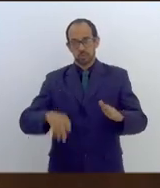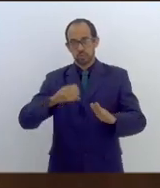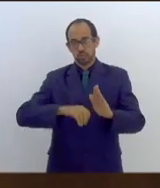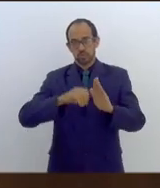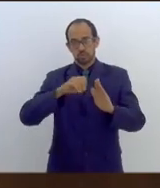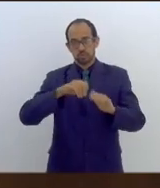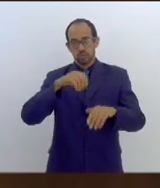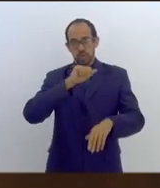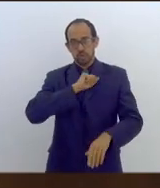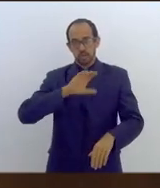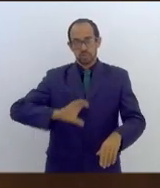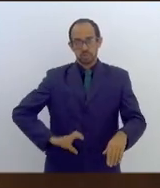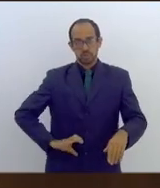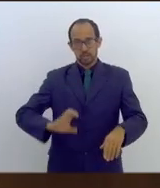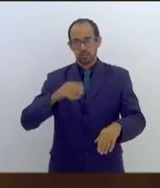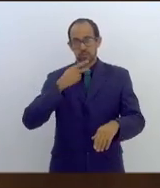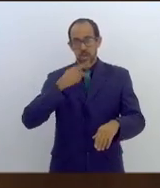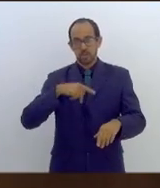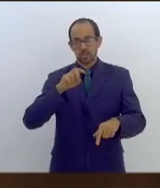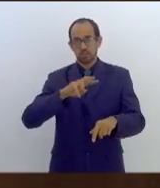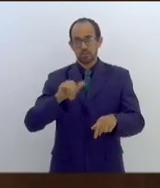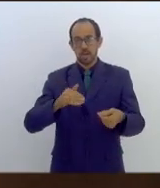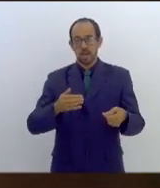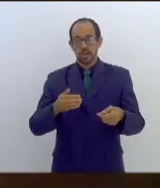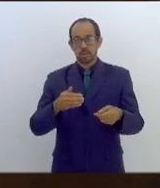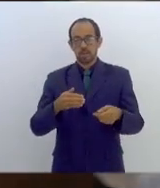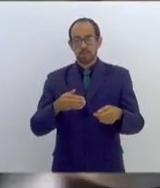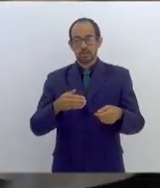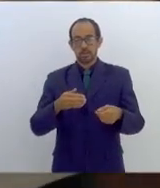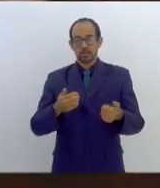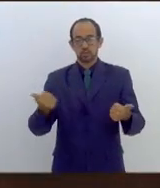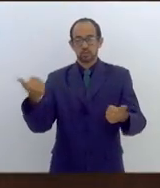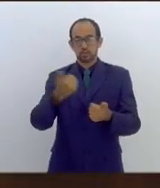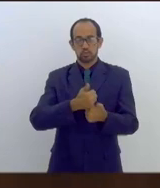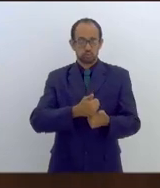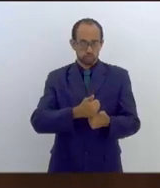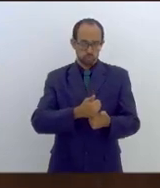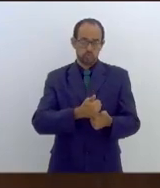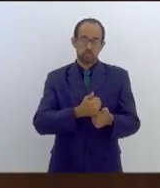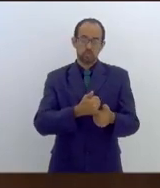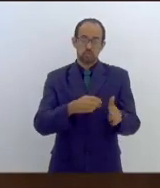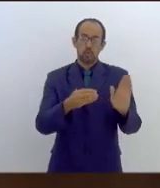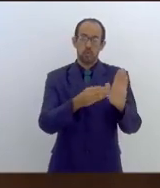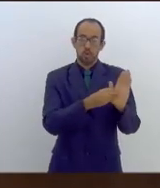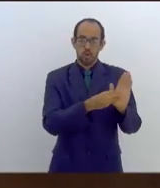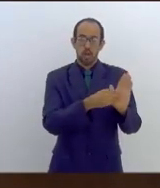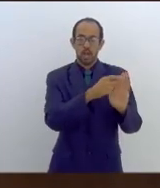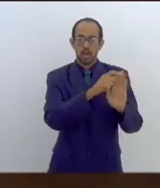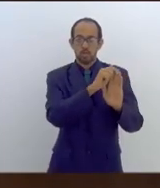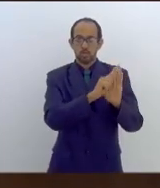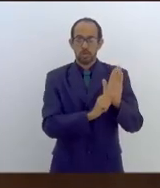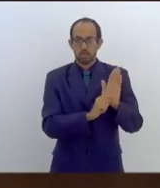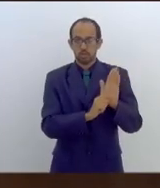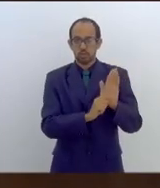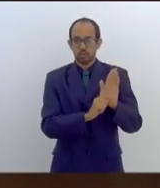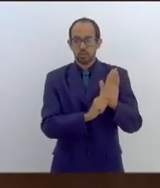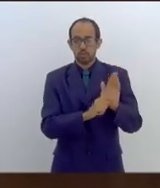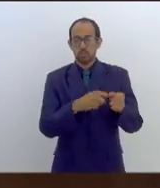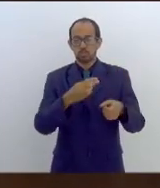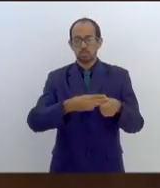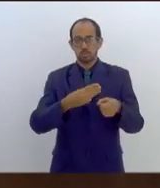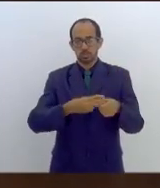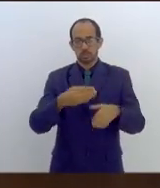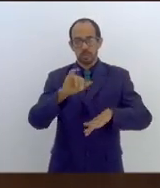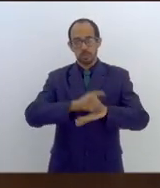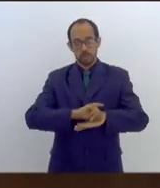Siciliano, dizendo que vai introduzir no substitutivo a inclusão do município da